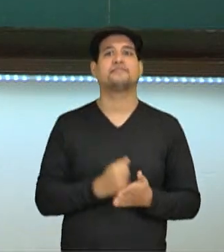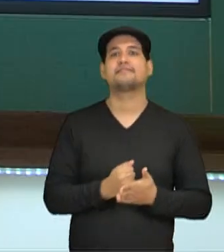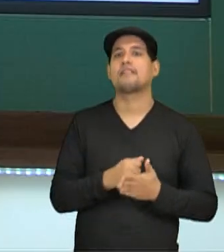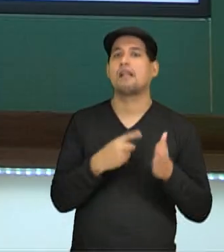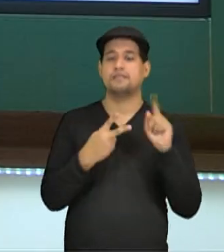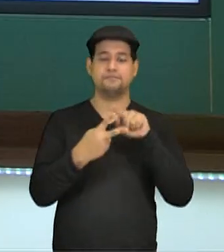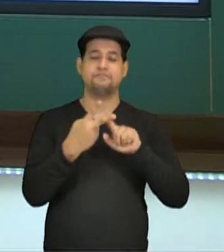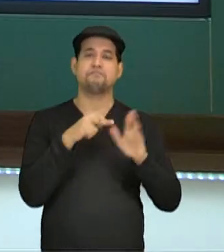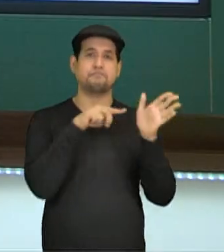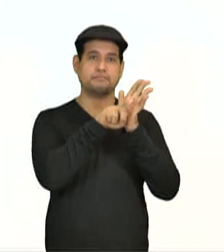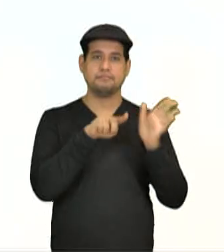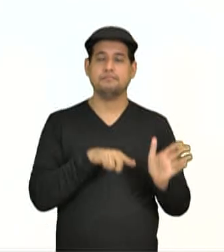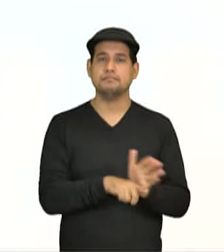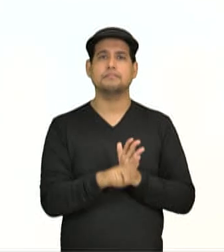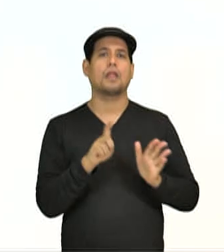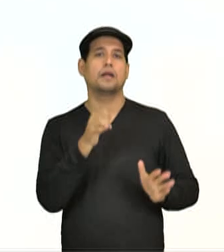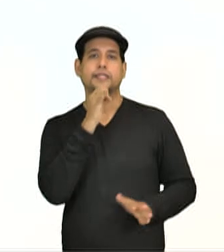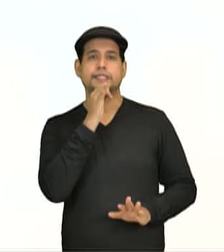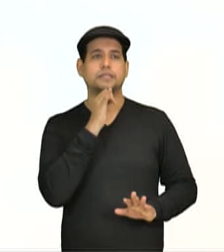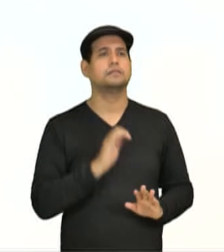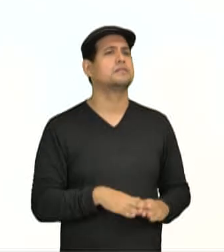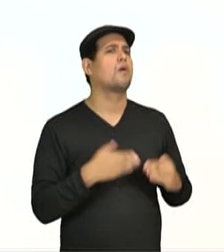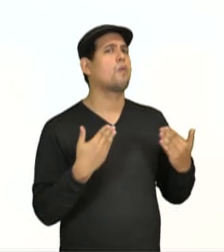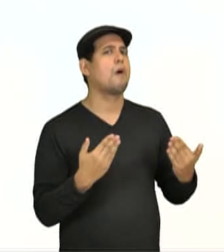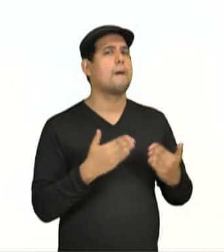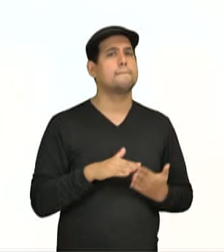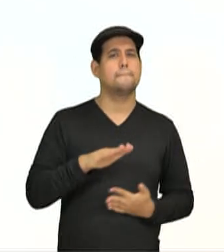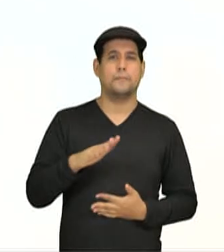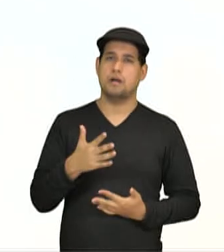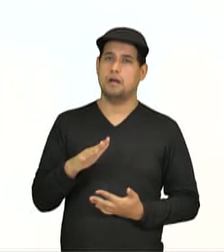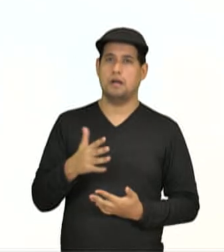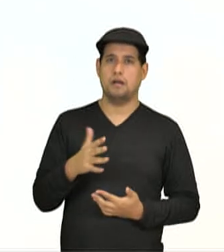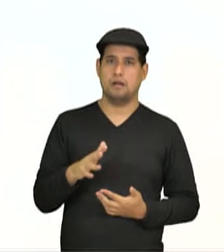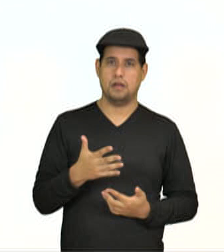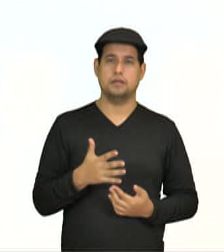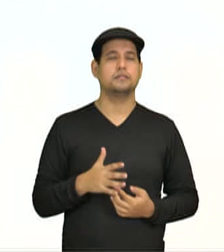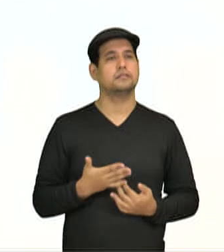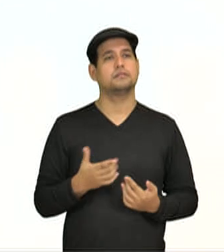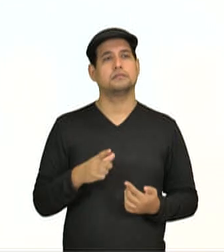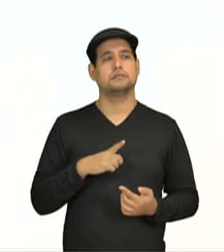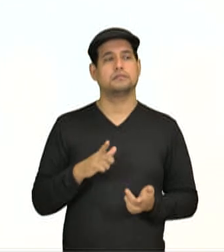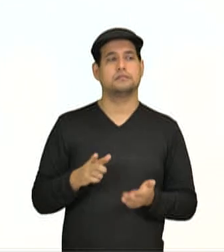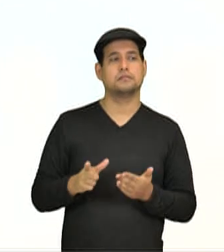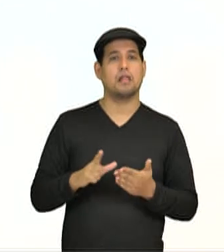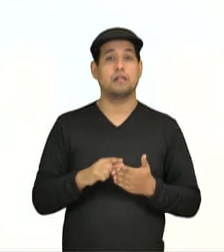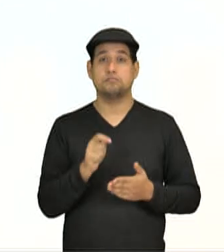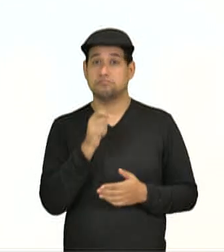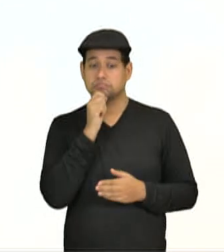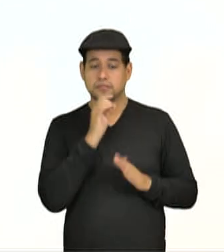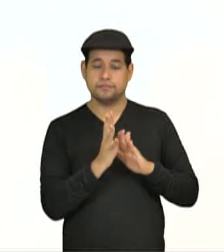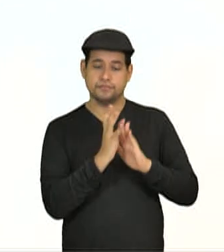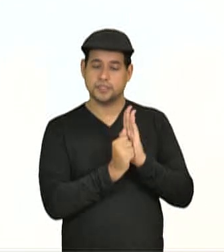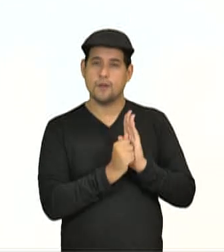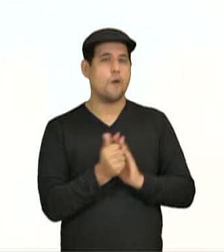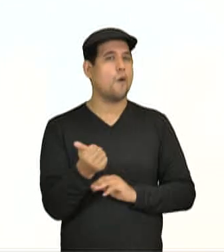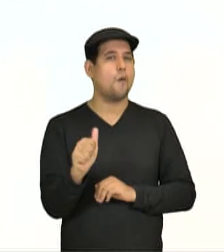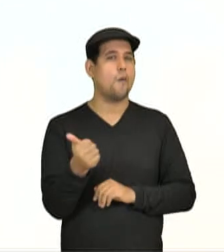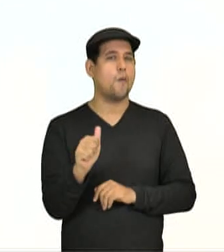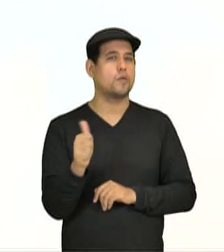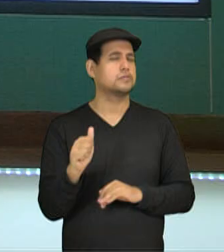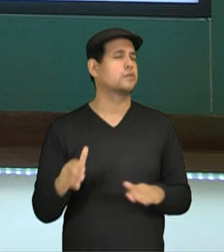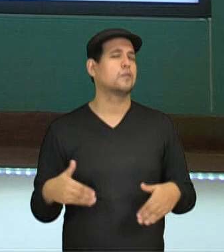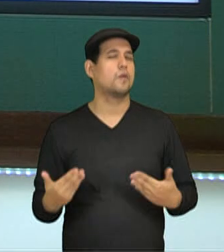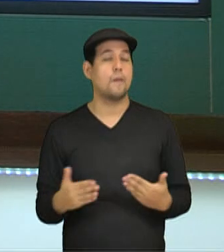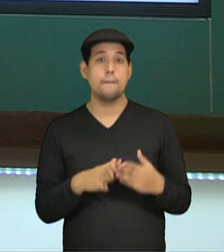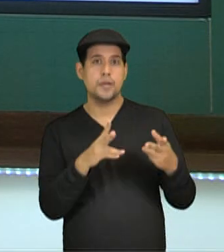duas perguntas aqui. Então ele diz assim, qual era aproximadamente, mais ou menos ali, a temperatura registrada às 11 horas?